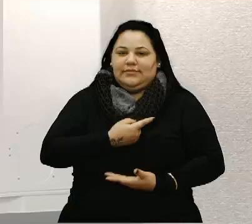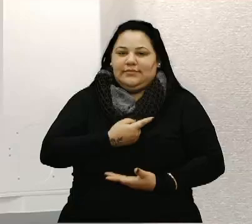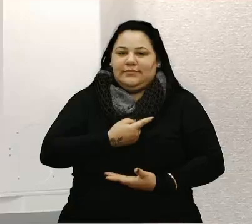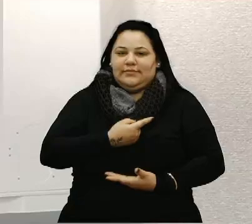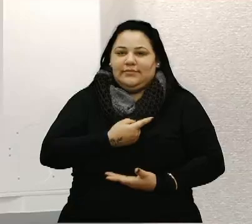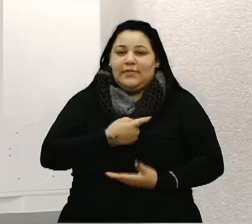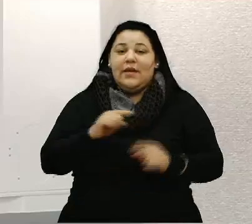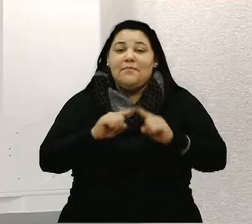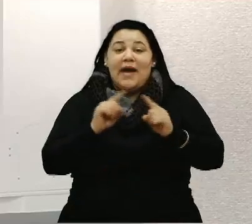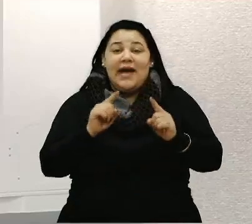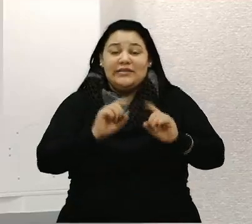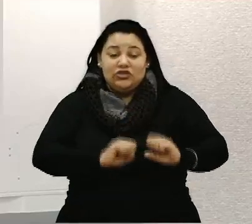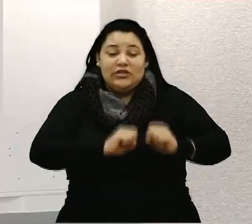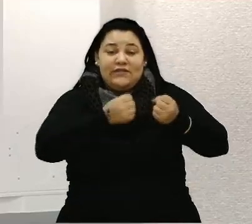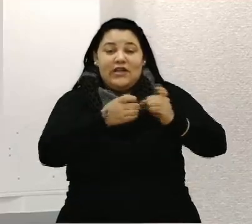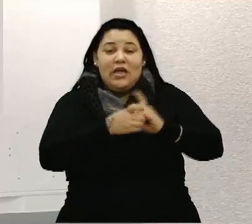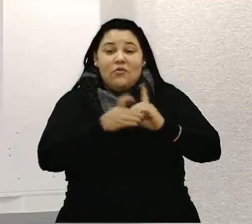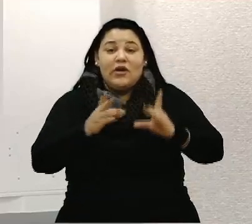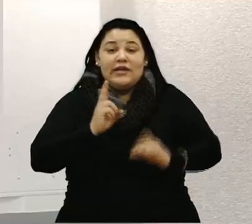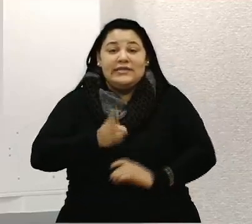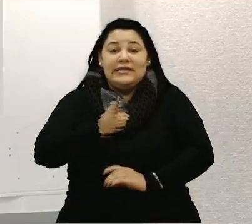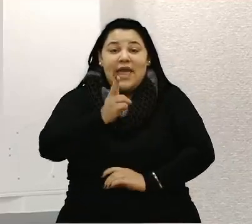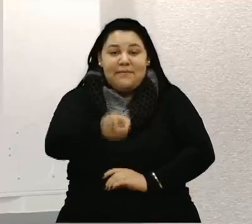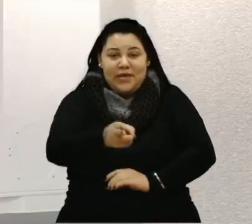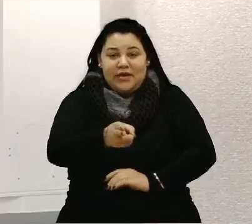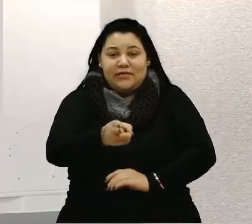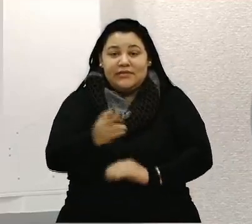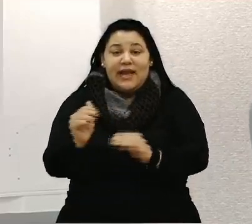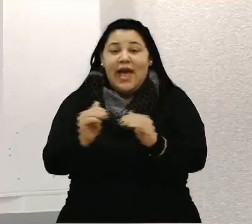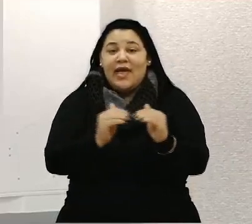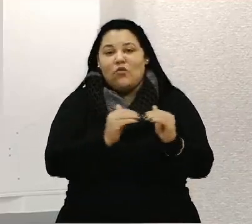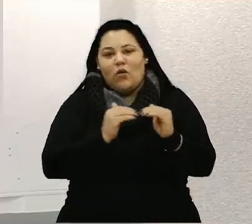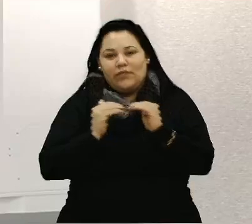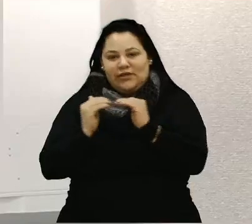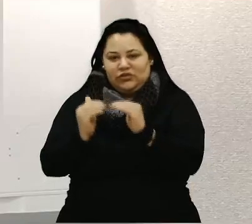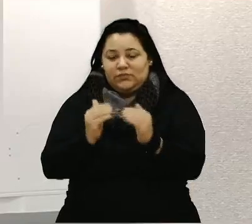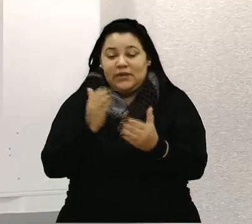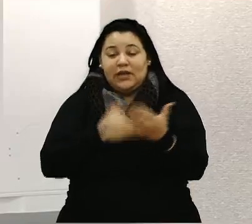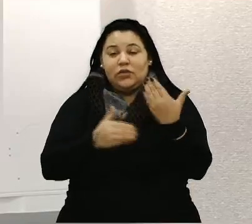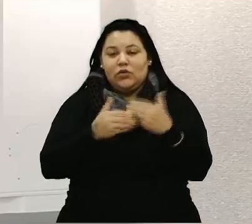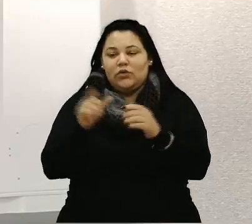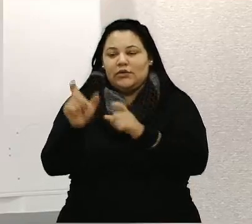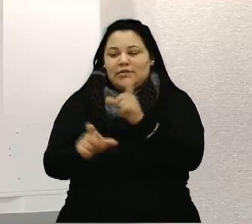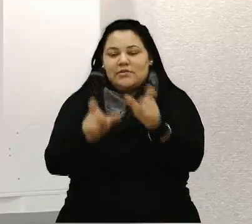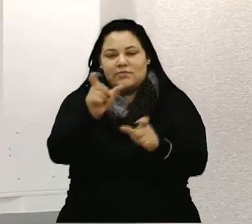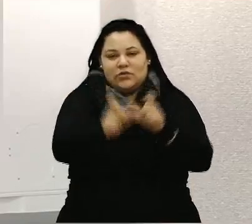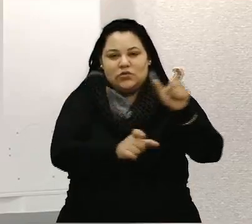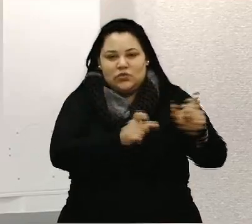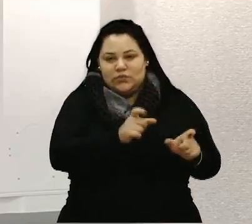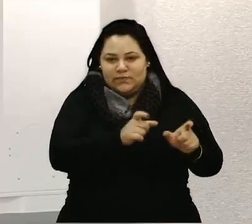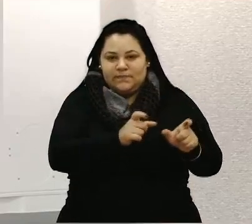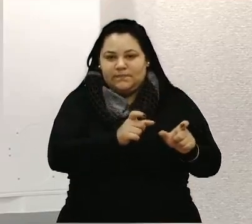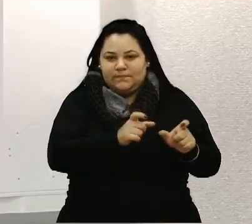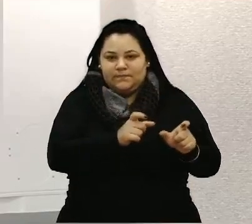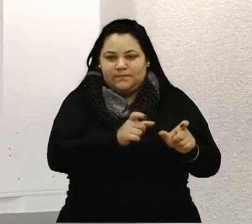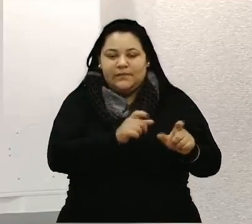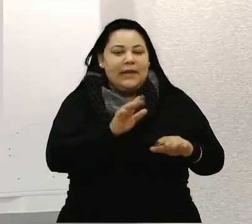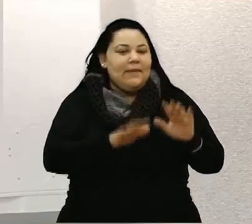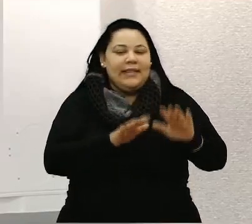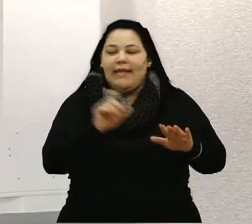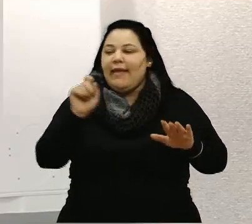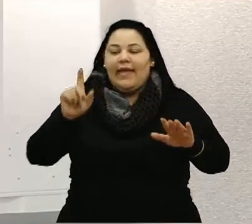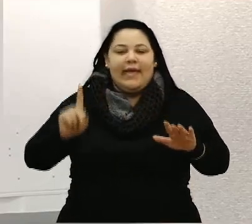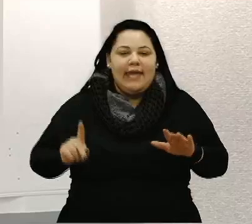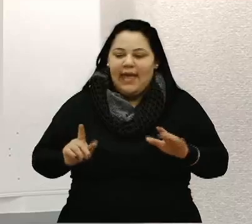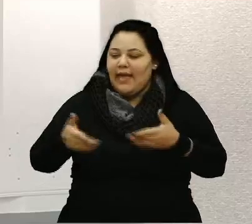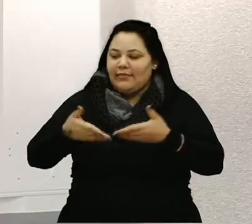defenda a democracia sempre no sentido igualitário a todos, independente de quem é ou de onde